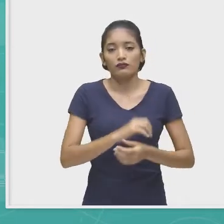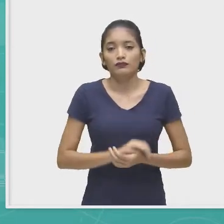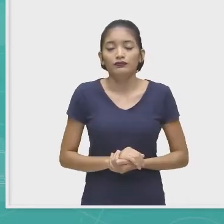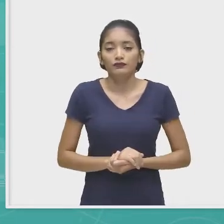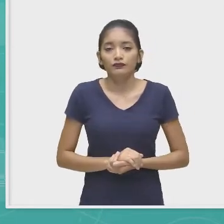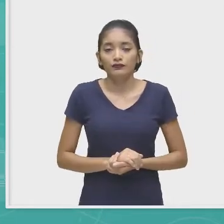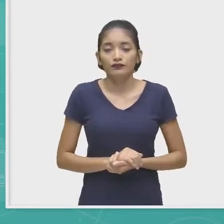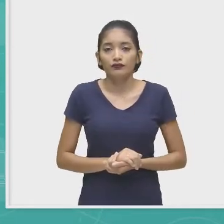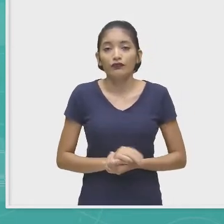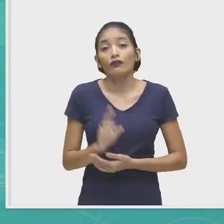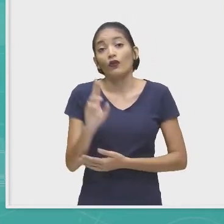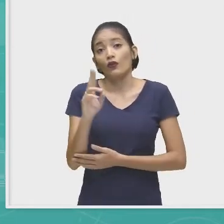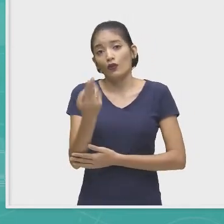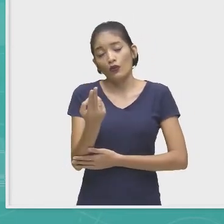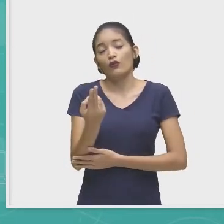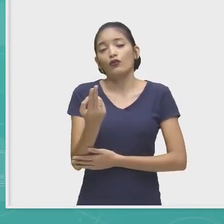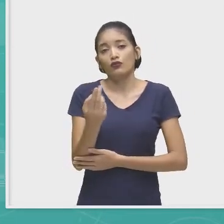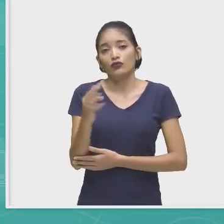ou